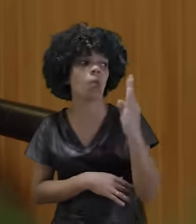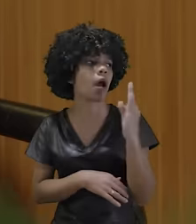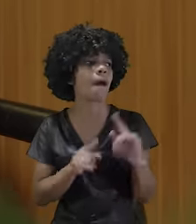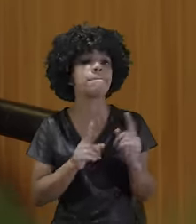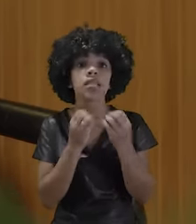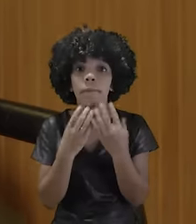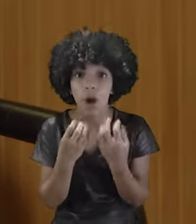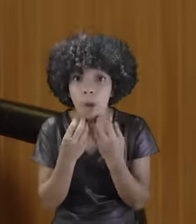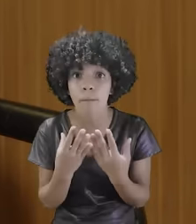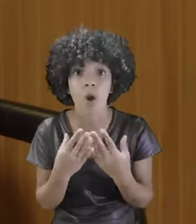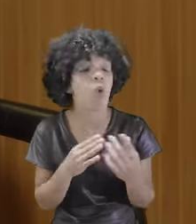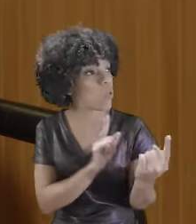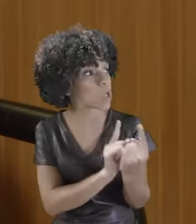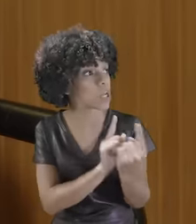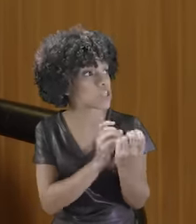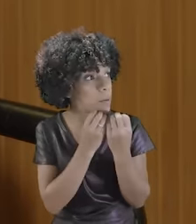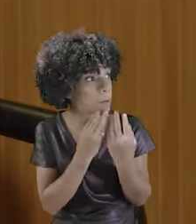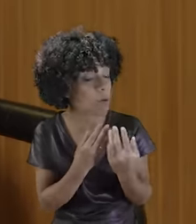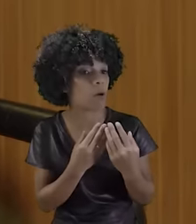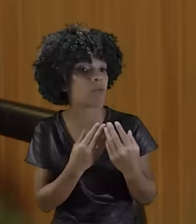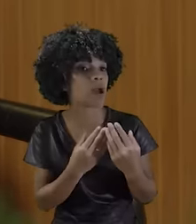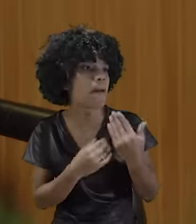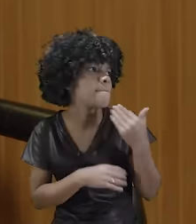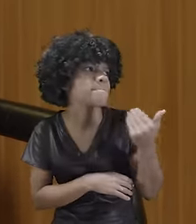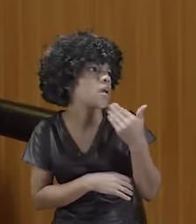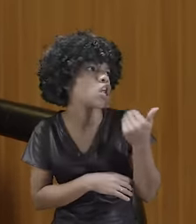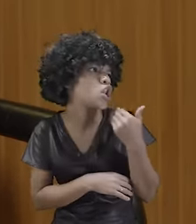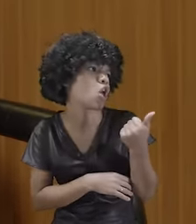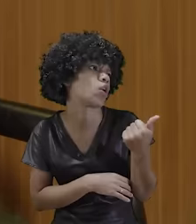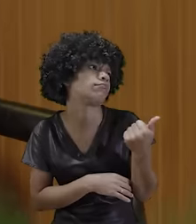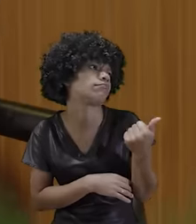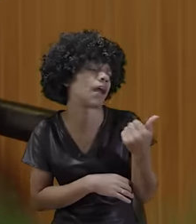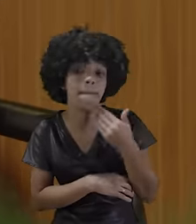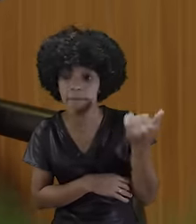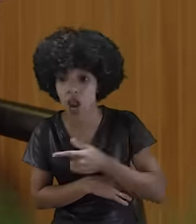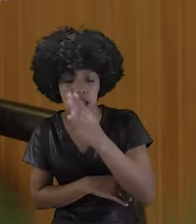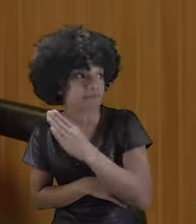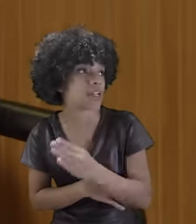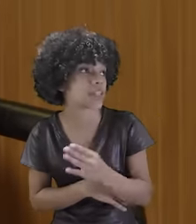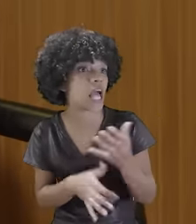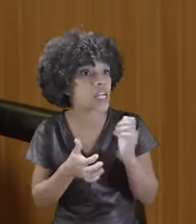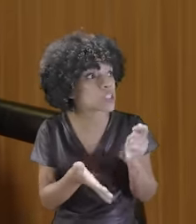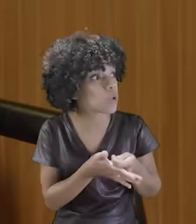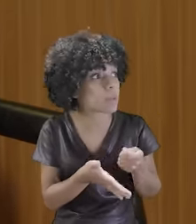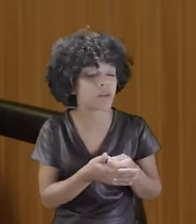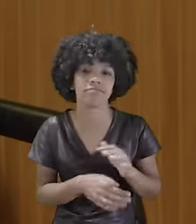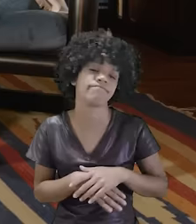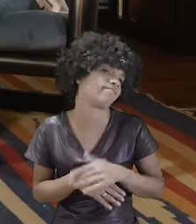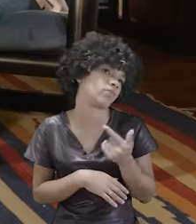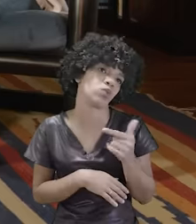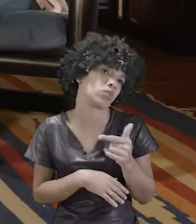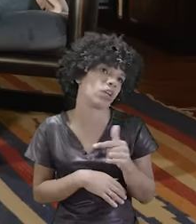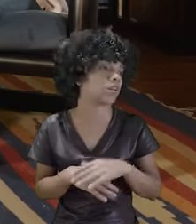Mas é muito bom um cliente experimentou ele falou que muito melhor do cerveja brasileira e ele quis comprar mais